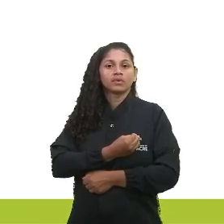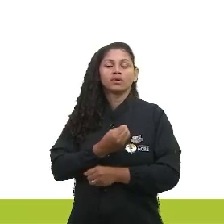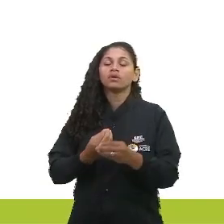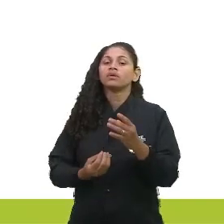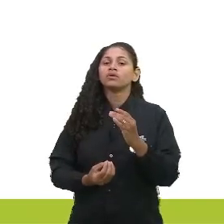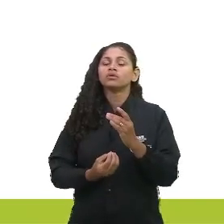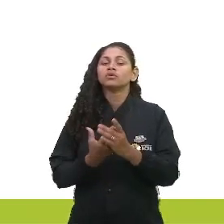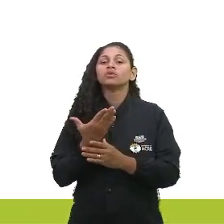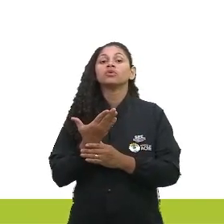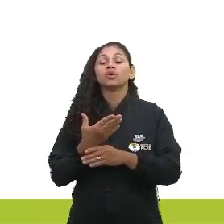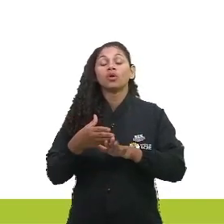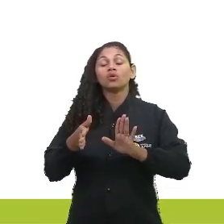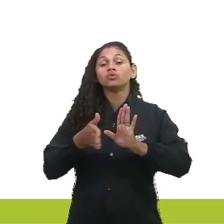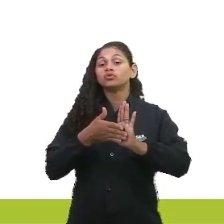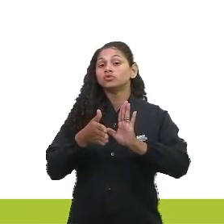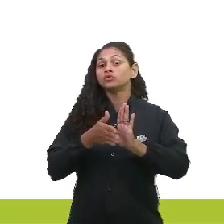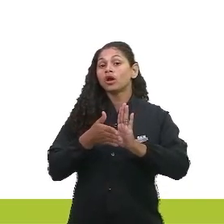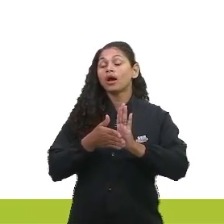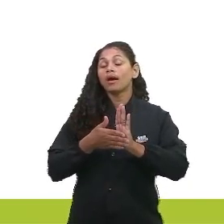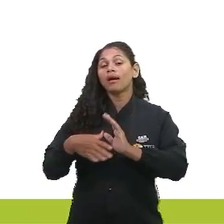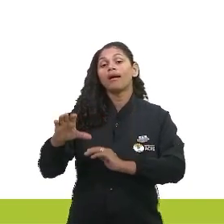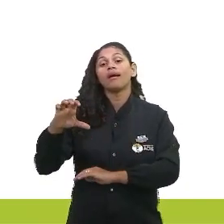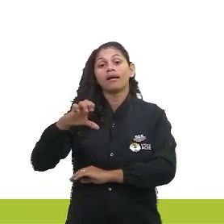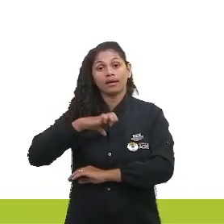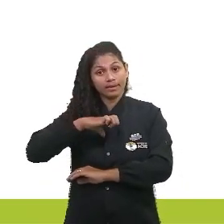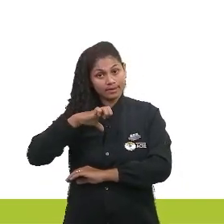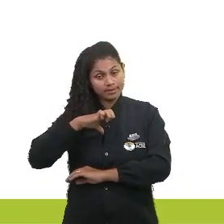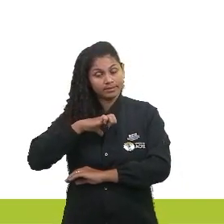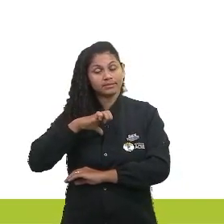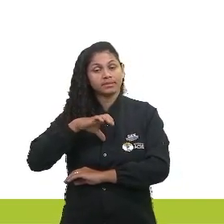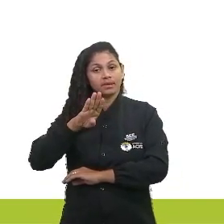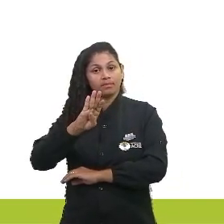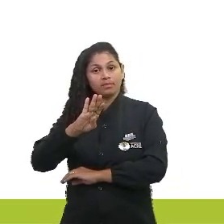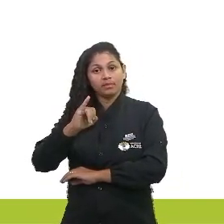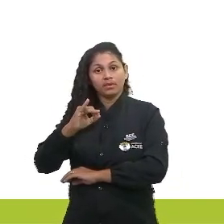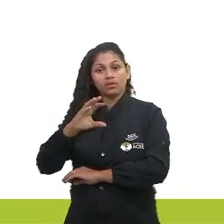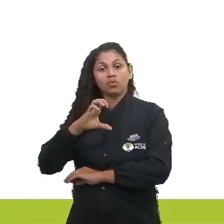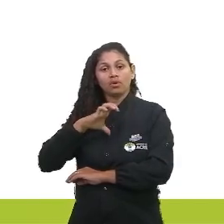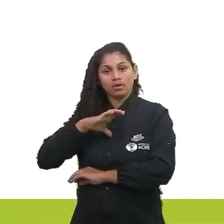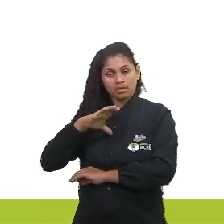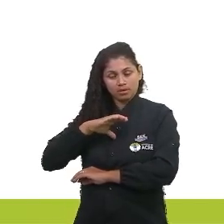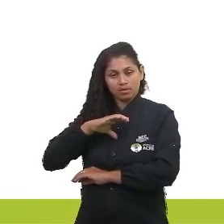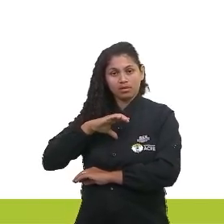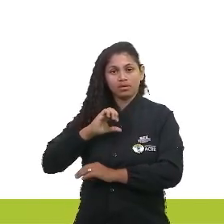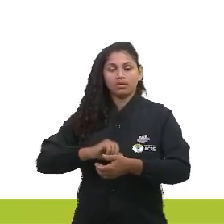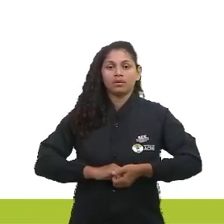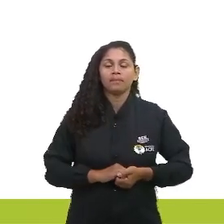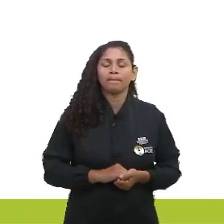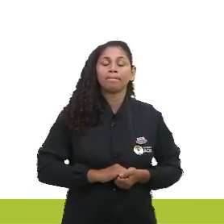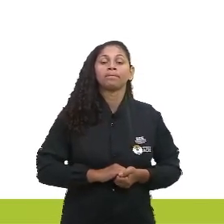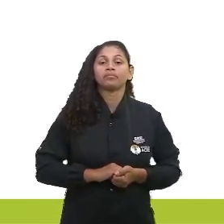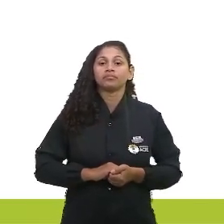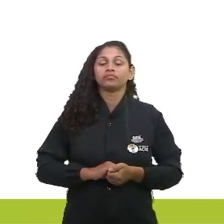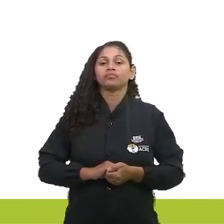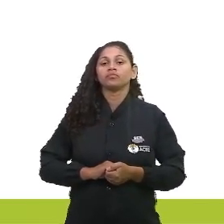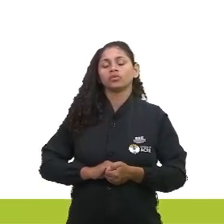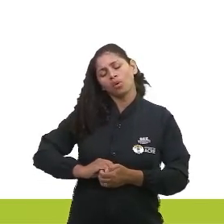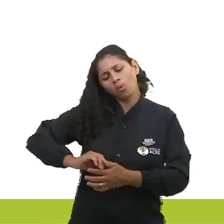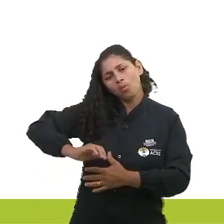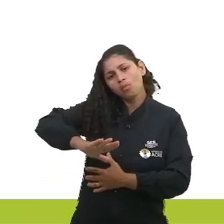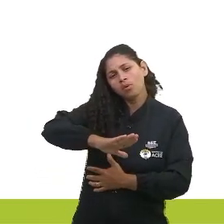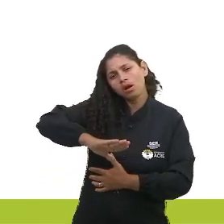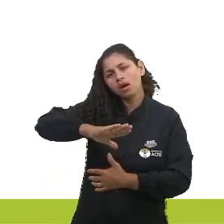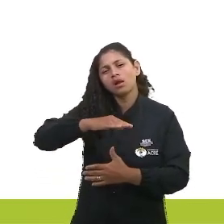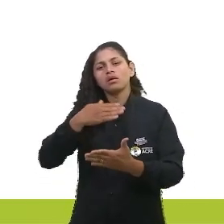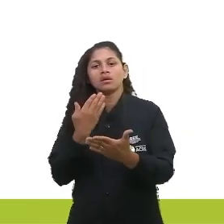tratar a bioética. Então, a bioética é a ética prática, a ética ligada à vida. Então, é um campo de estudo